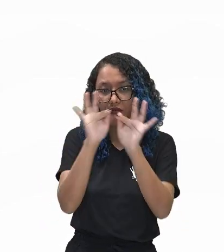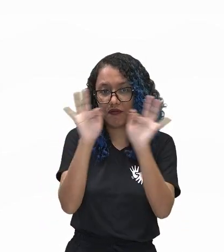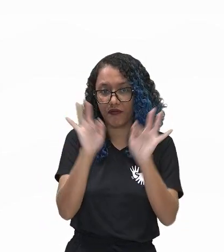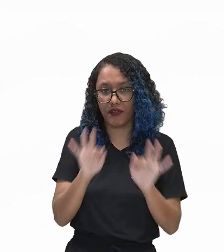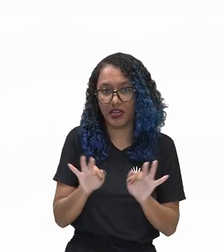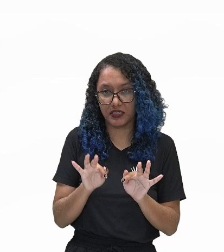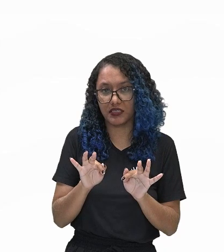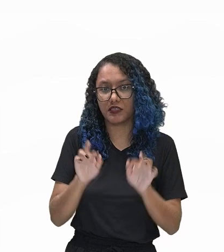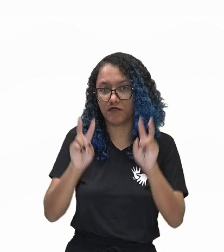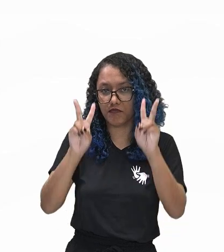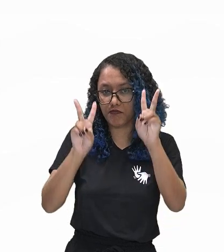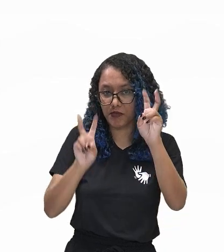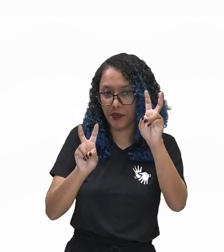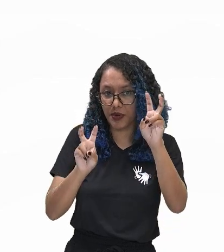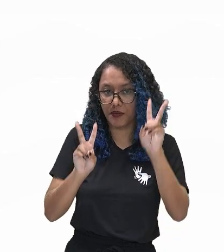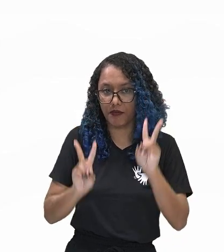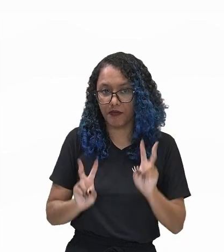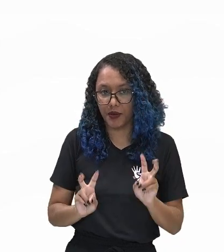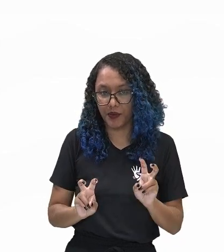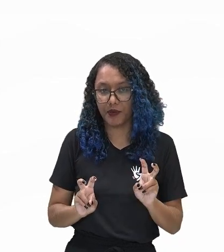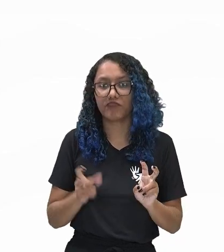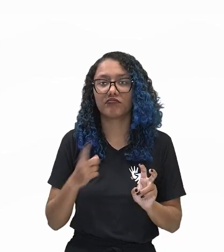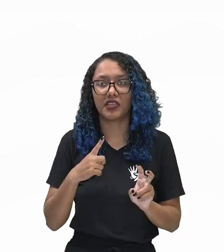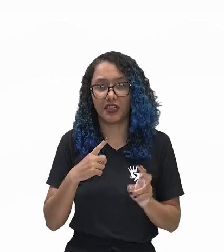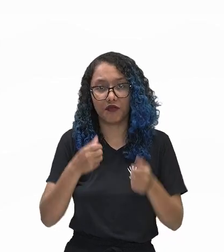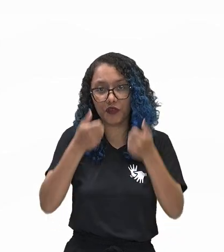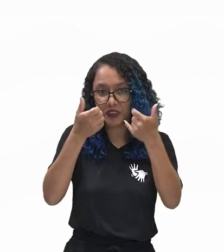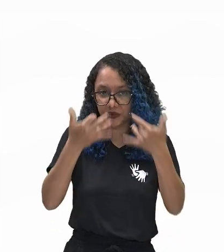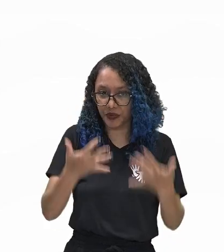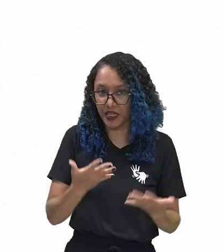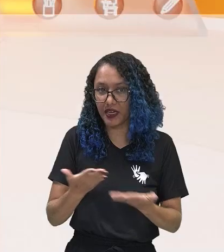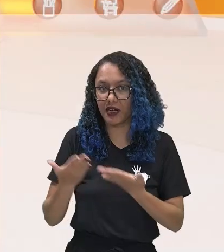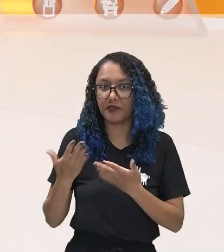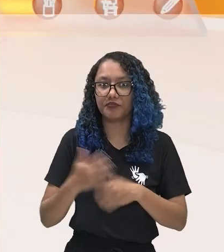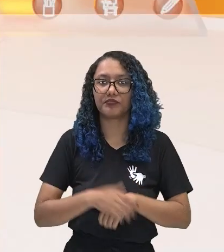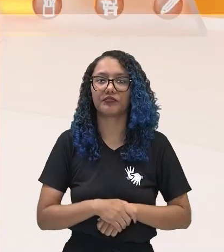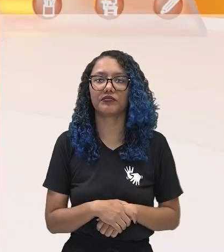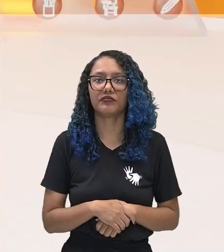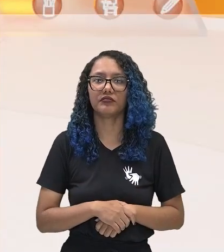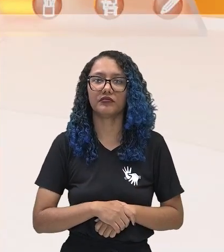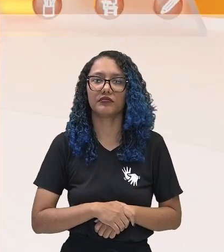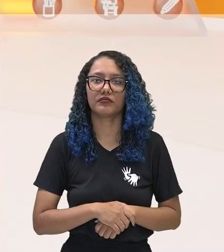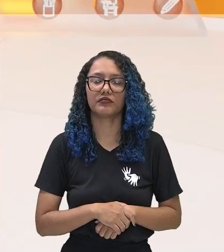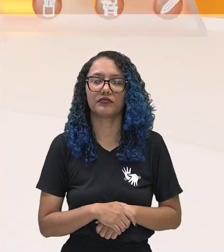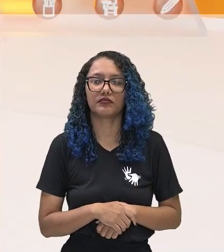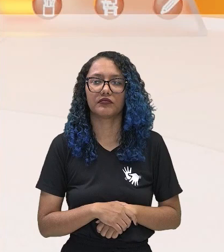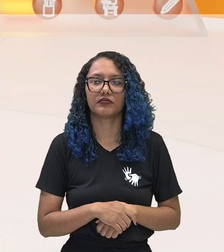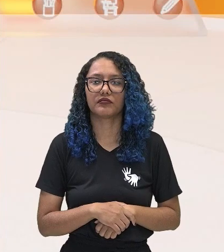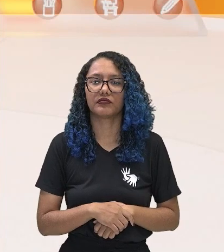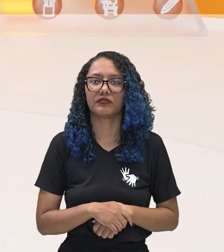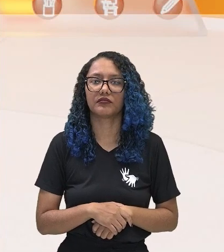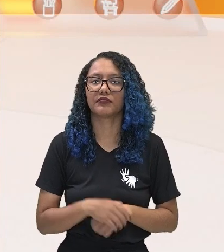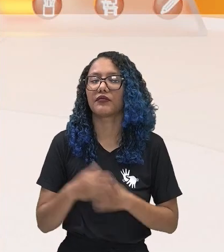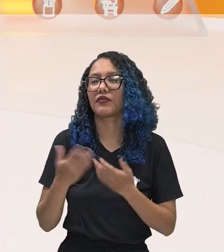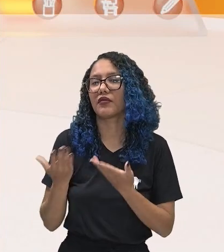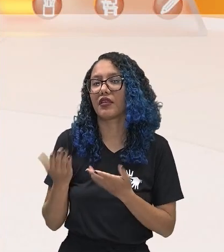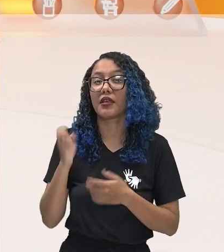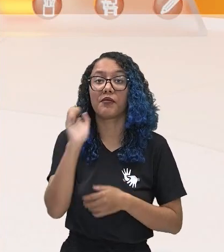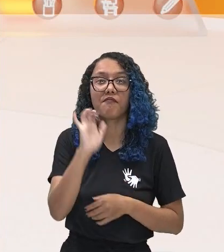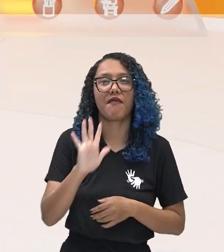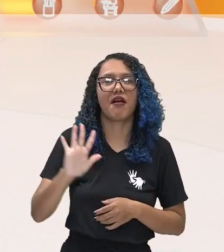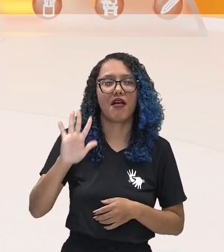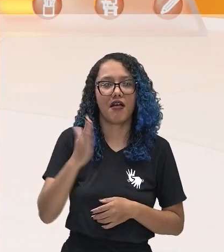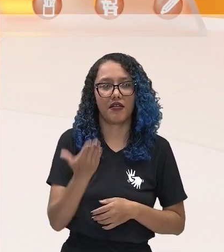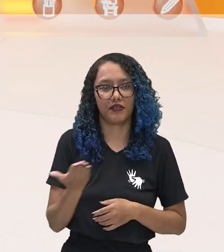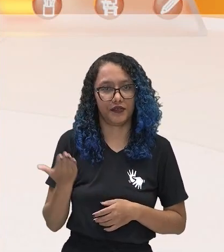do ser para si. Vamos entender um pouco isso daí. Olha só, vocês estão vendo aqui, inclusive, uma imagem